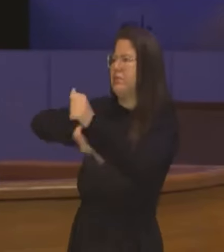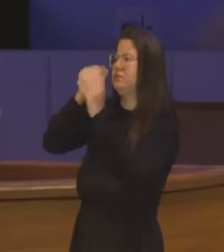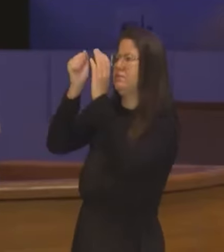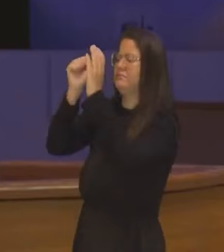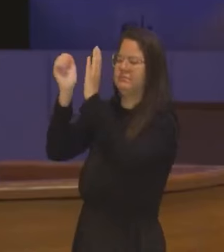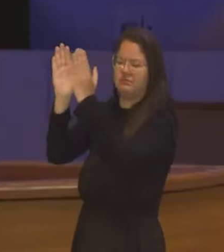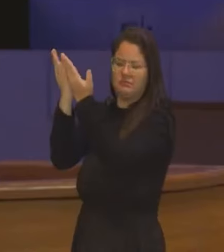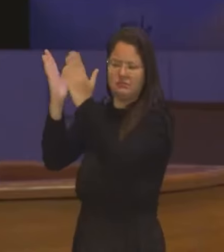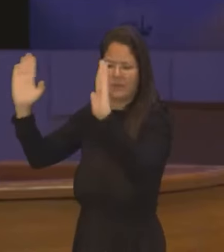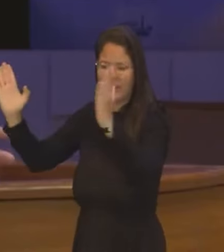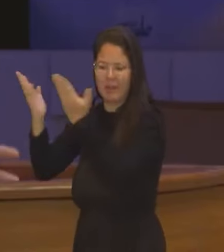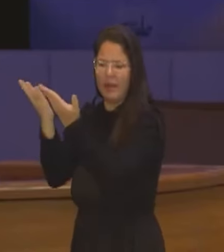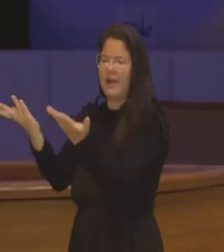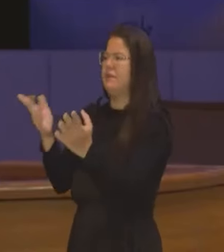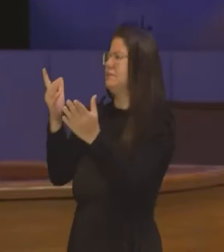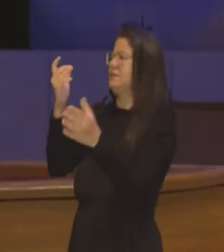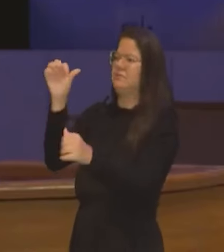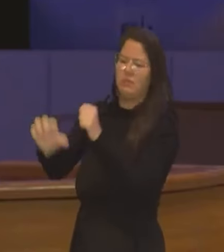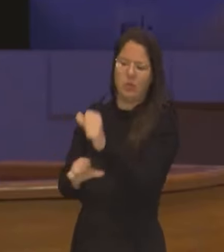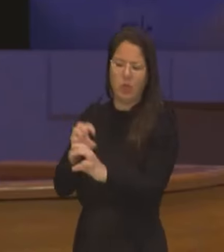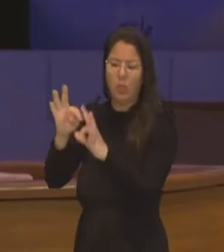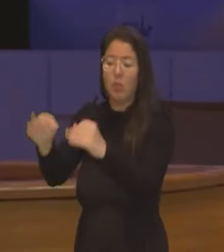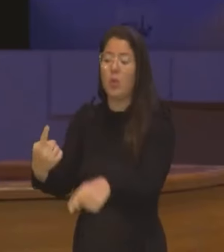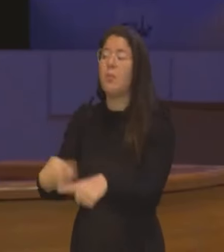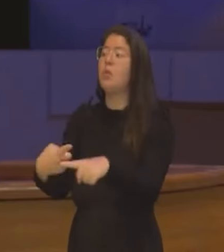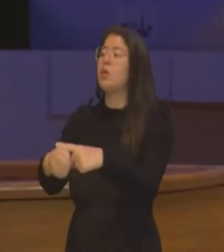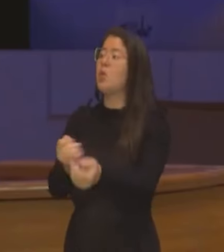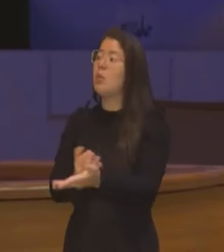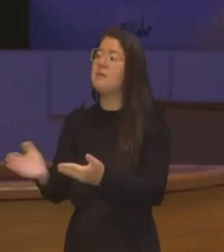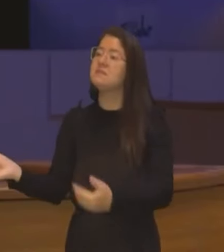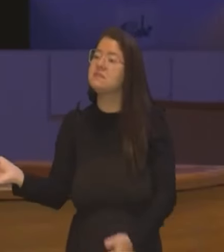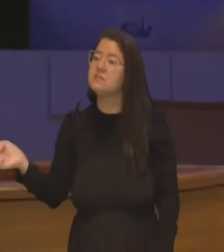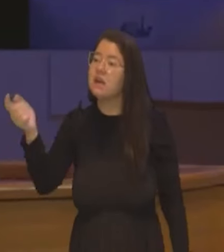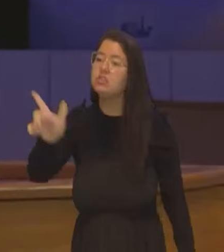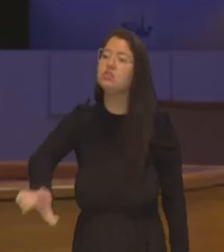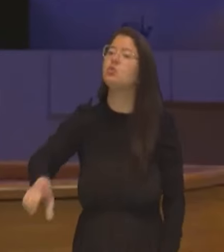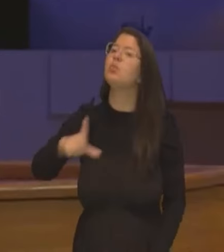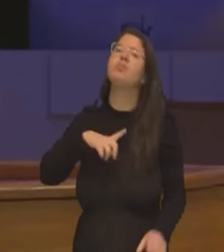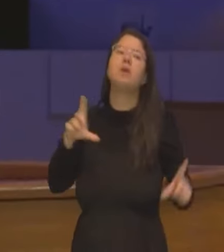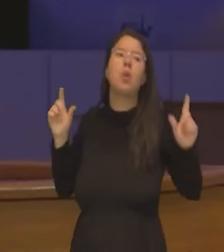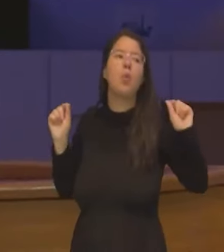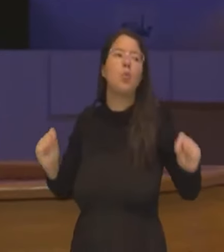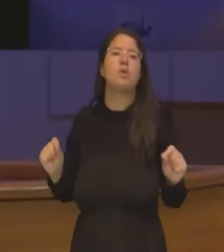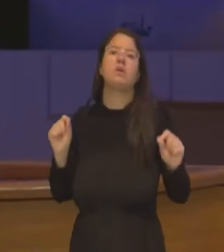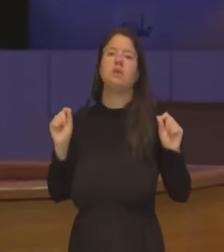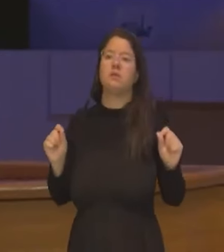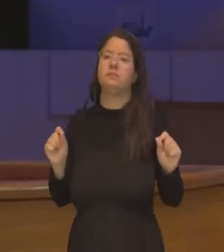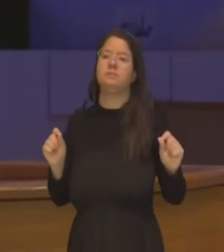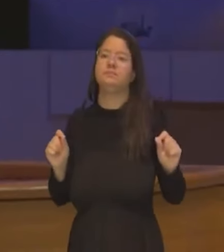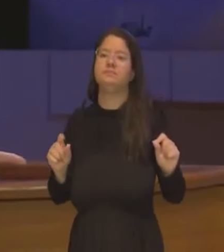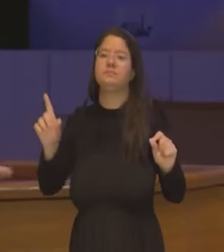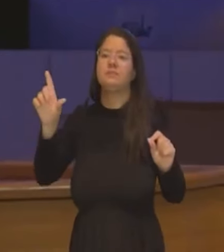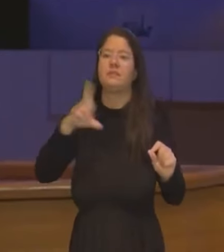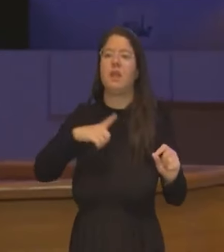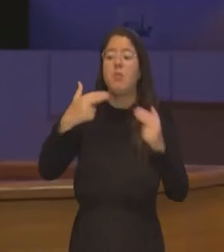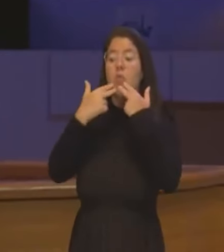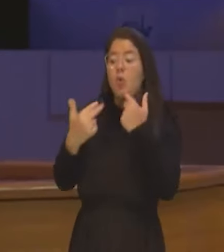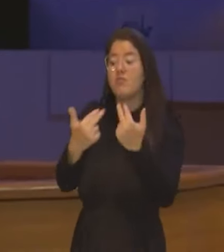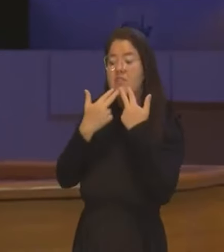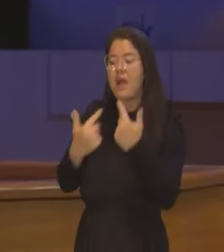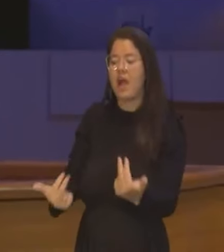porque recomeçar em alguns aspectos traz para nós esse toque de uma